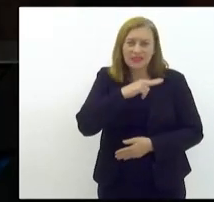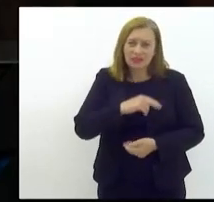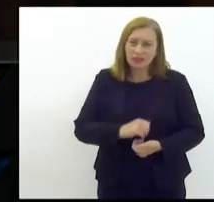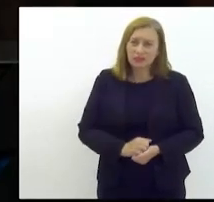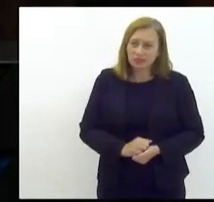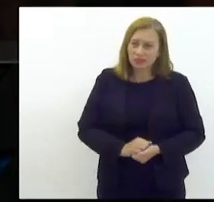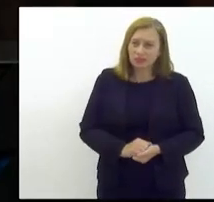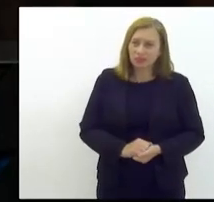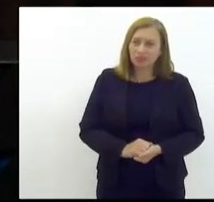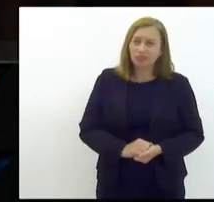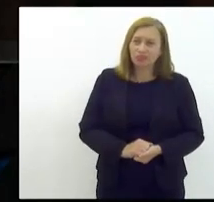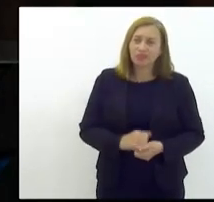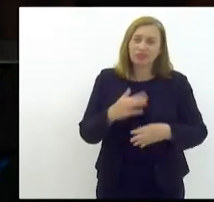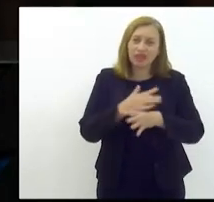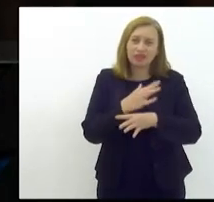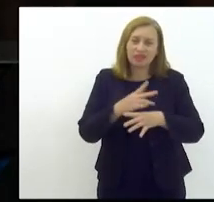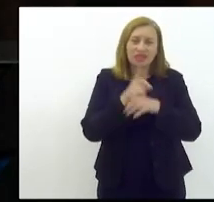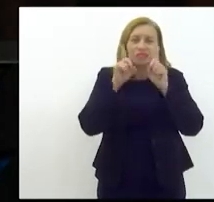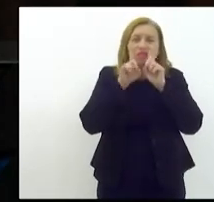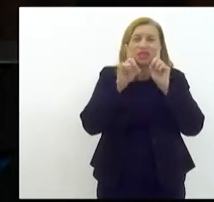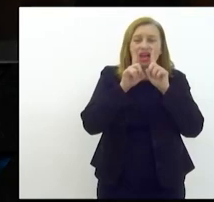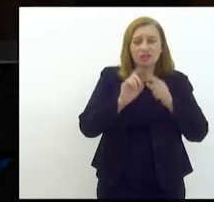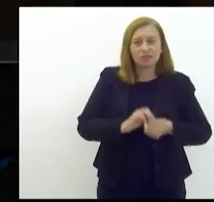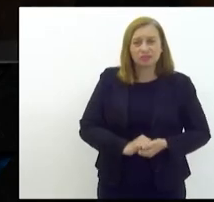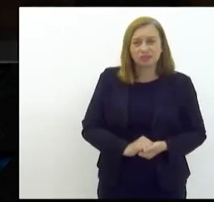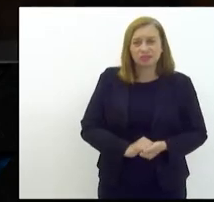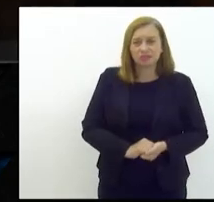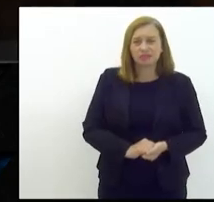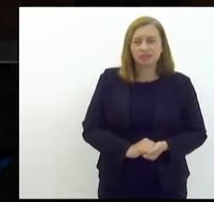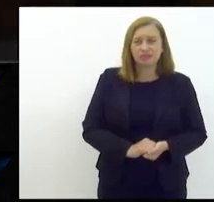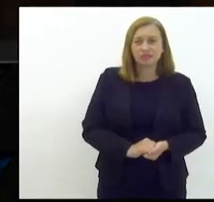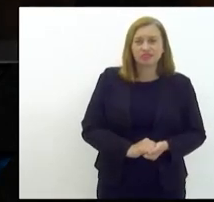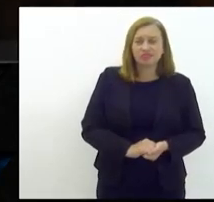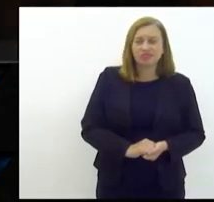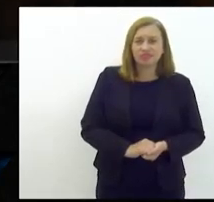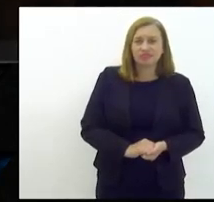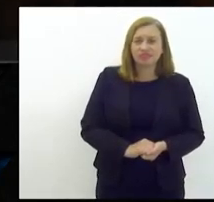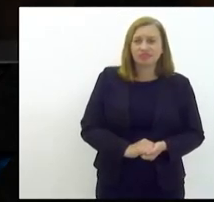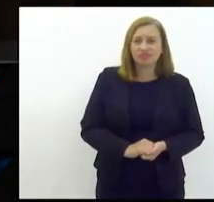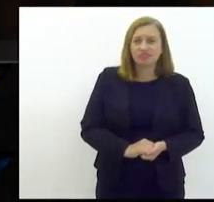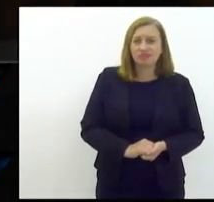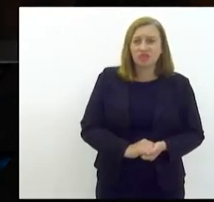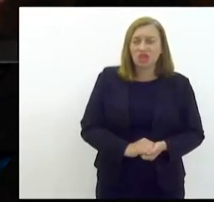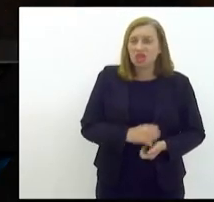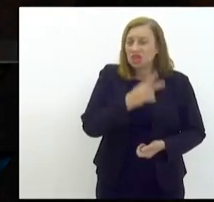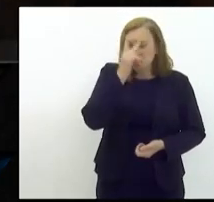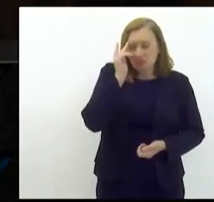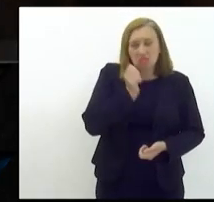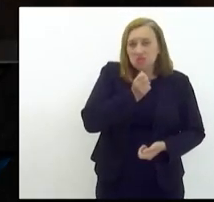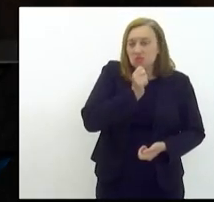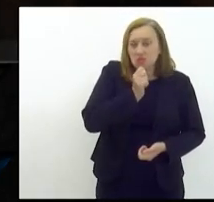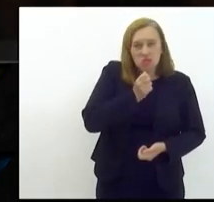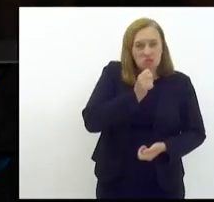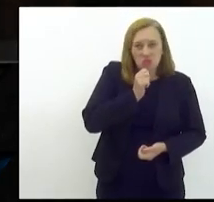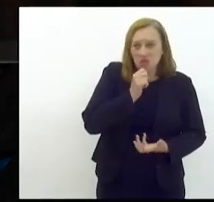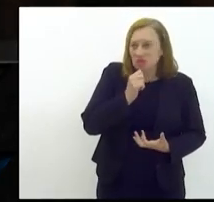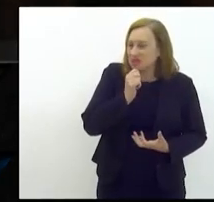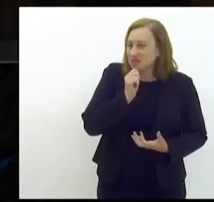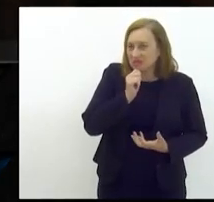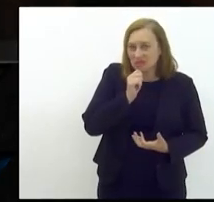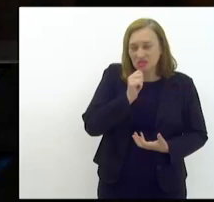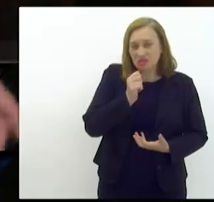na cidade de Maricá é uma situação que ninguém deseja para ninguém